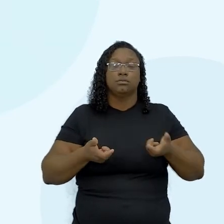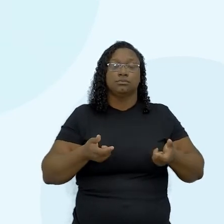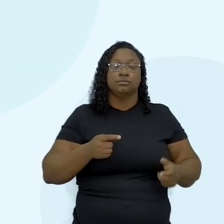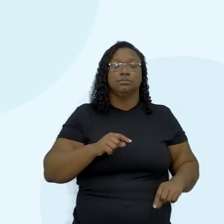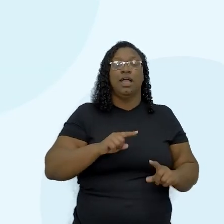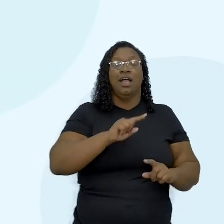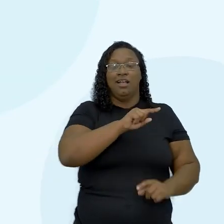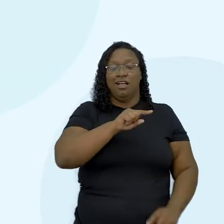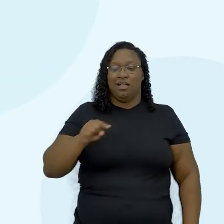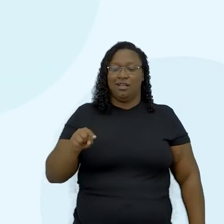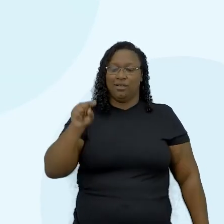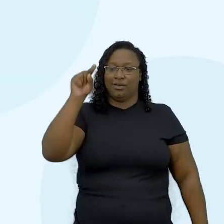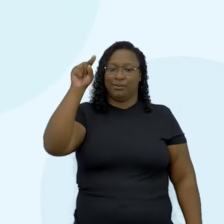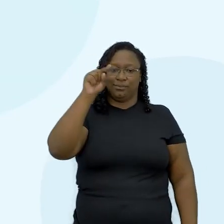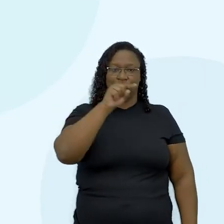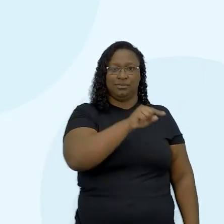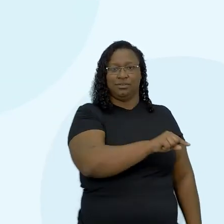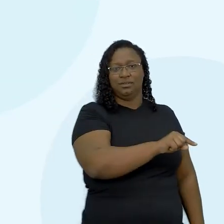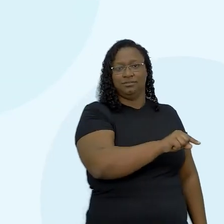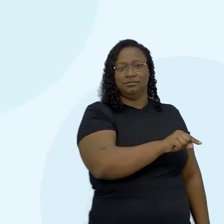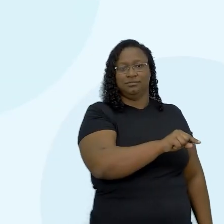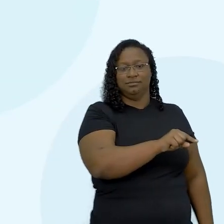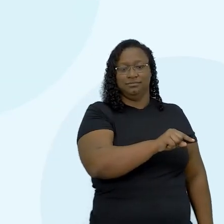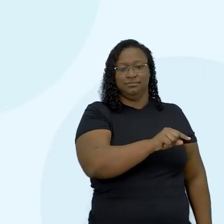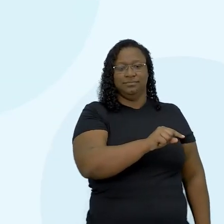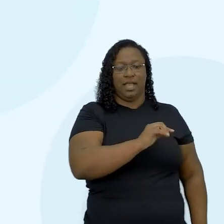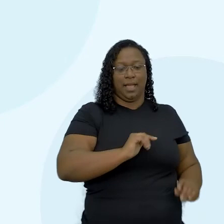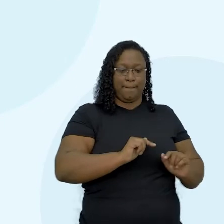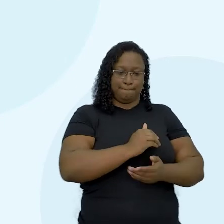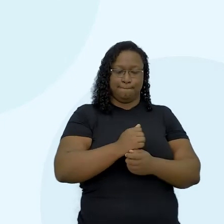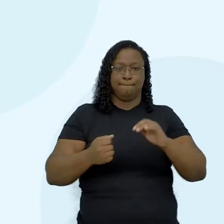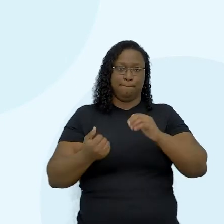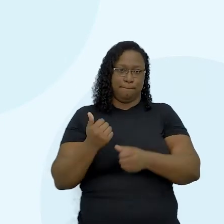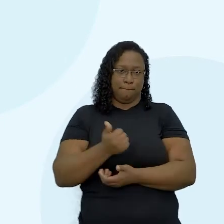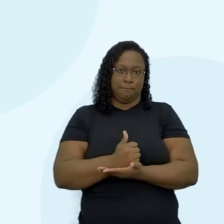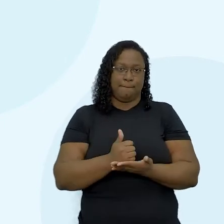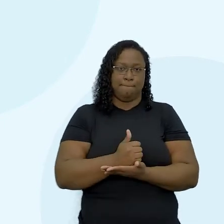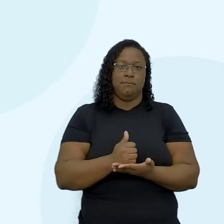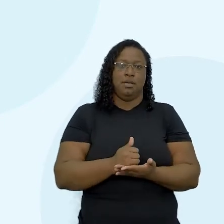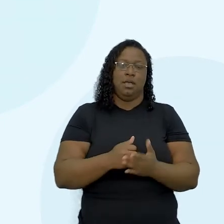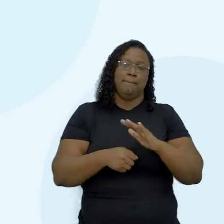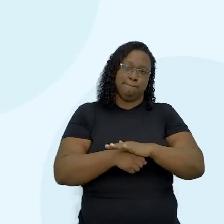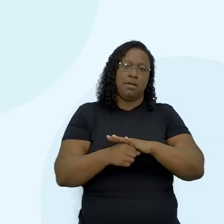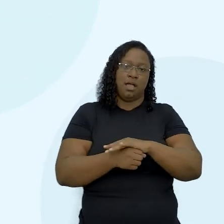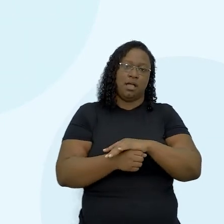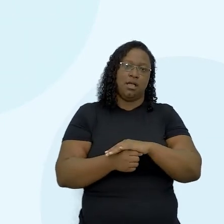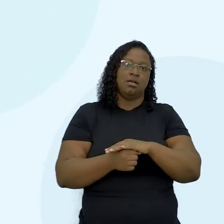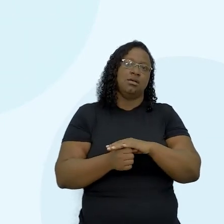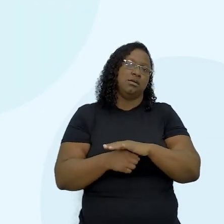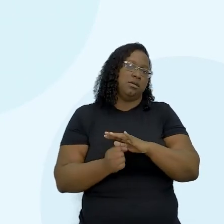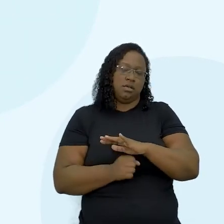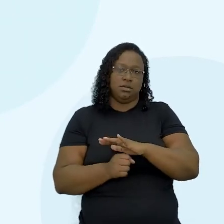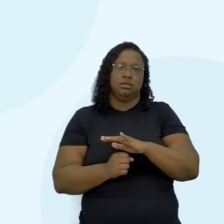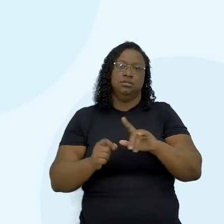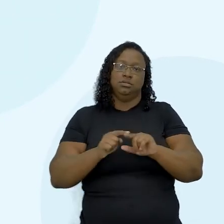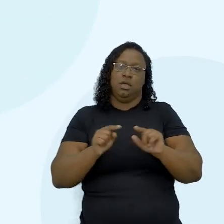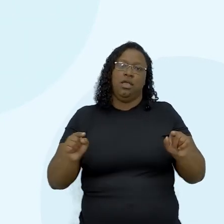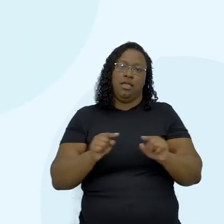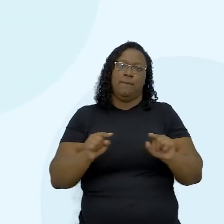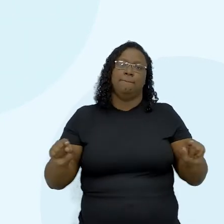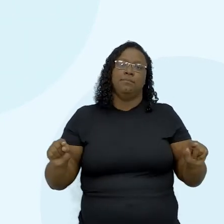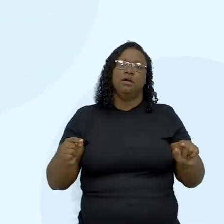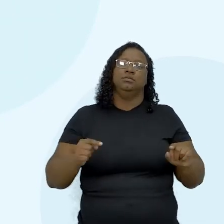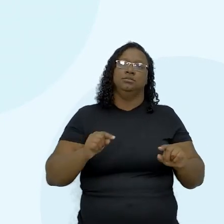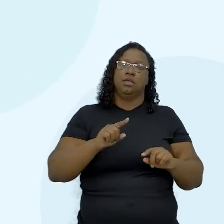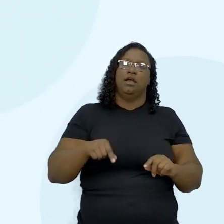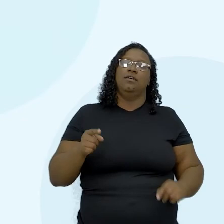altura dividido por 2. Acho que eu me lasquei nessa, Mauro. Quase a gente. Porque acerta. Vai ter que fazer 2,5 vezes 3 mil. Roberto, mas a vontade e aí do vai dividir saber, por 2. Essa.